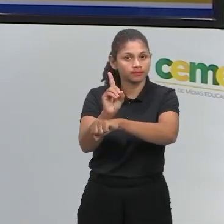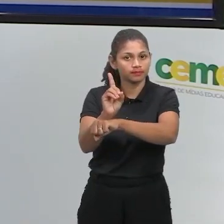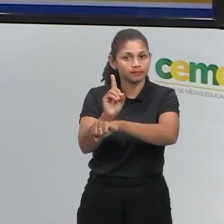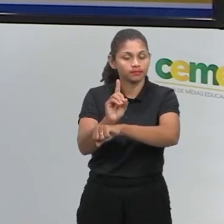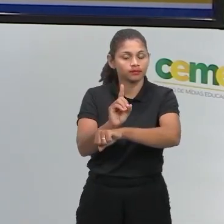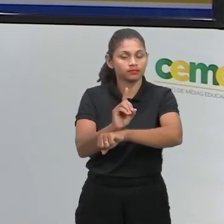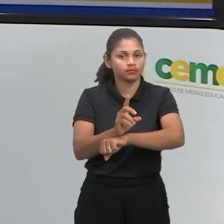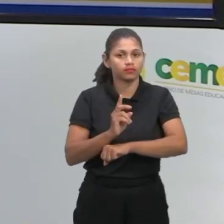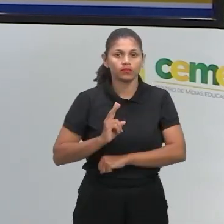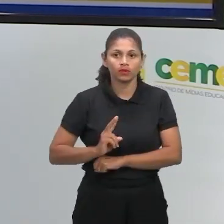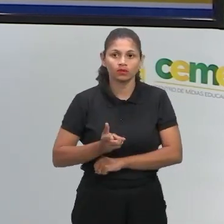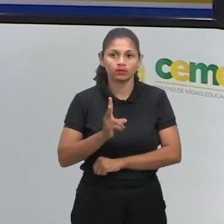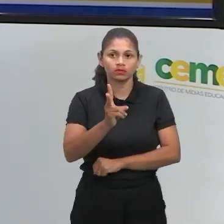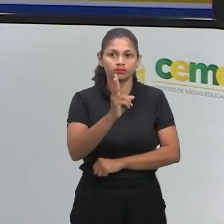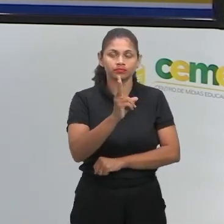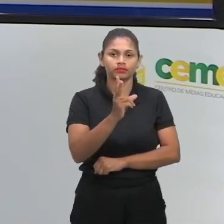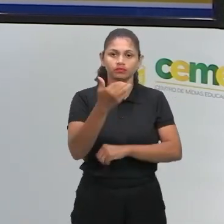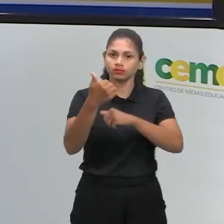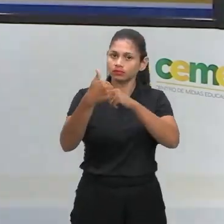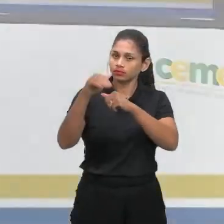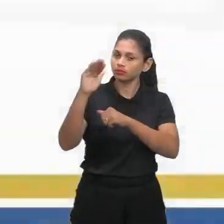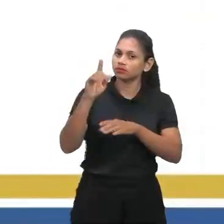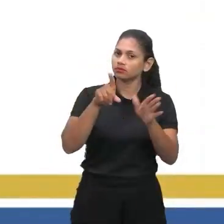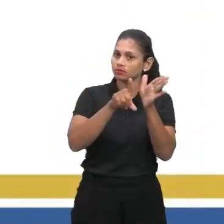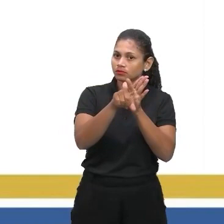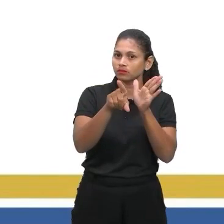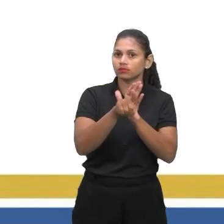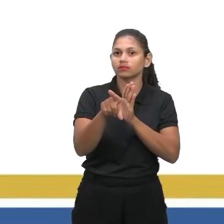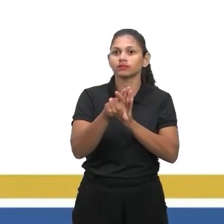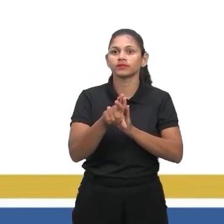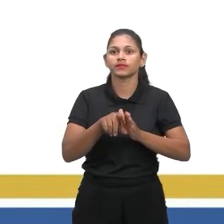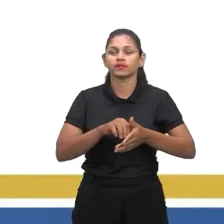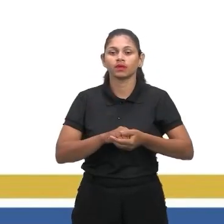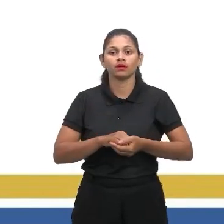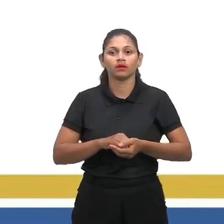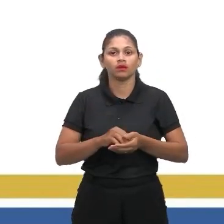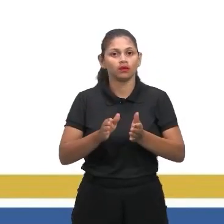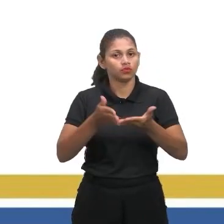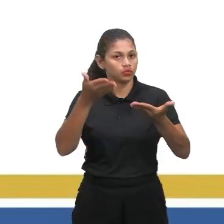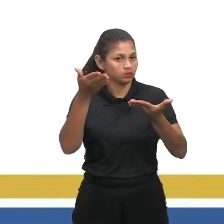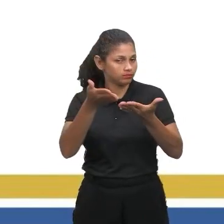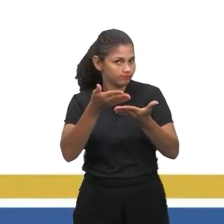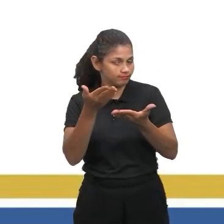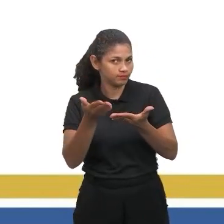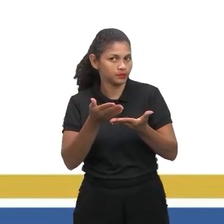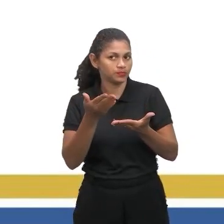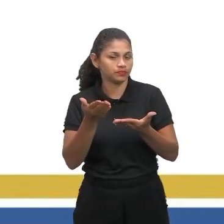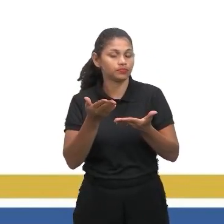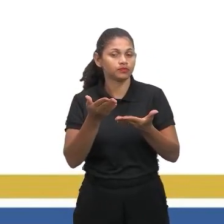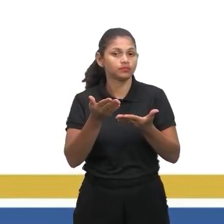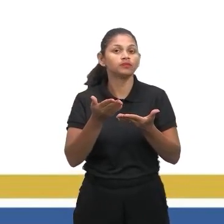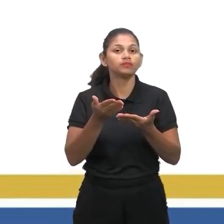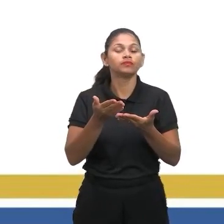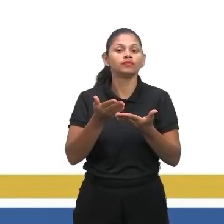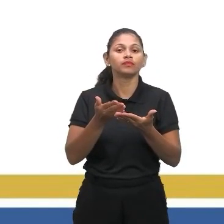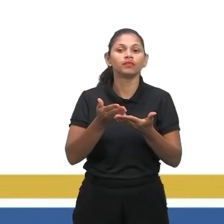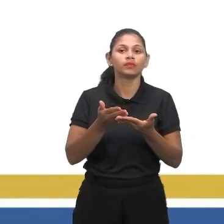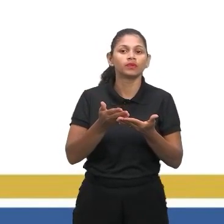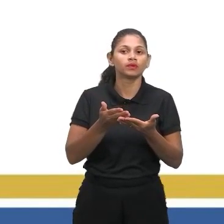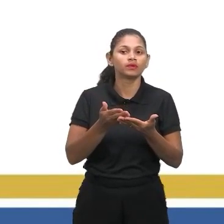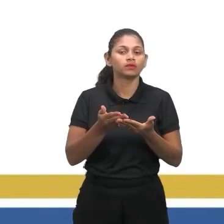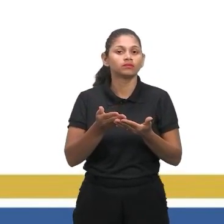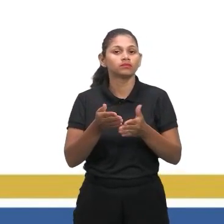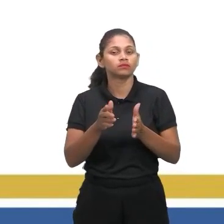Dando continuidade, vamos ver agora mais uma questão. Temos aqui a questão do livro, né? Trazendo aqui do Aprova Enem novamente, na